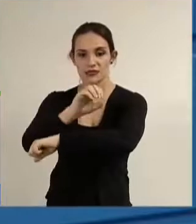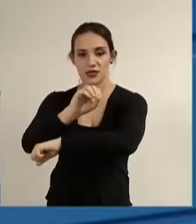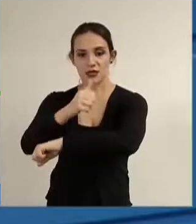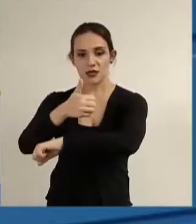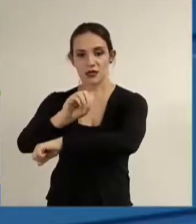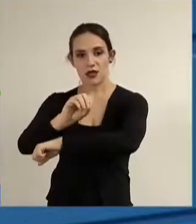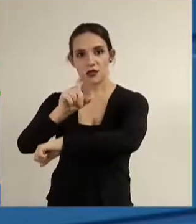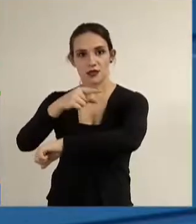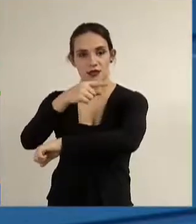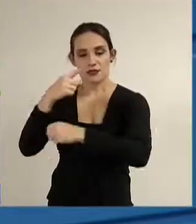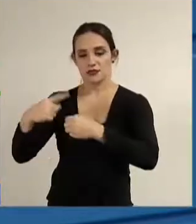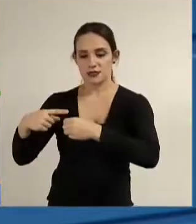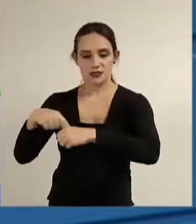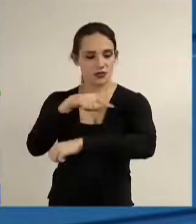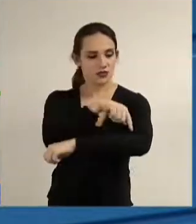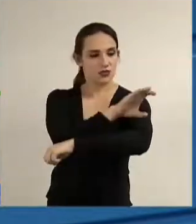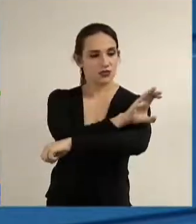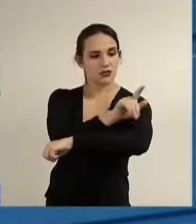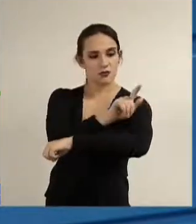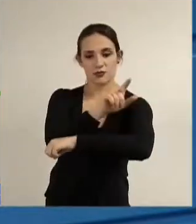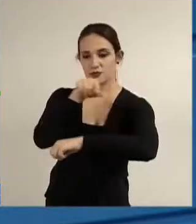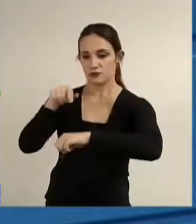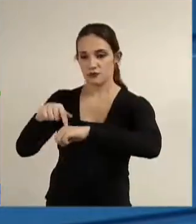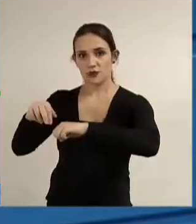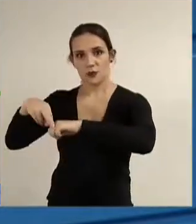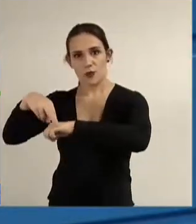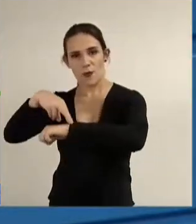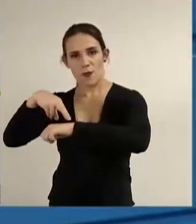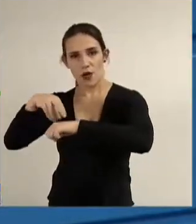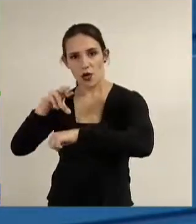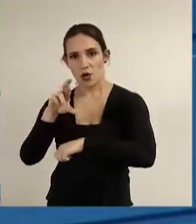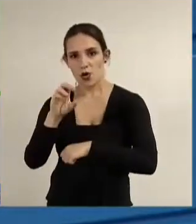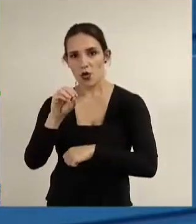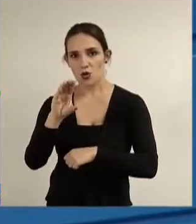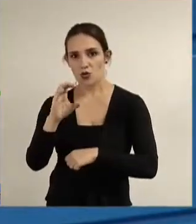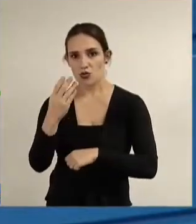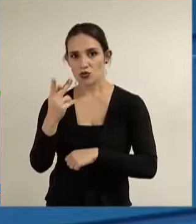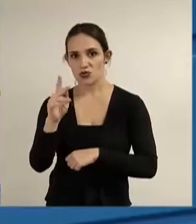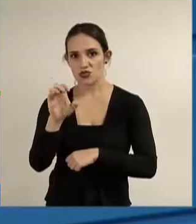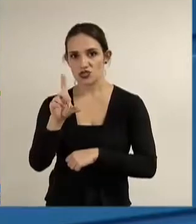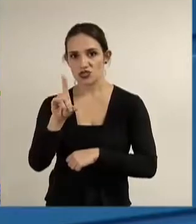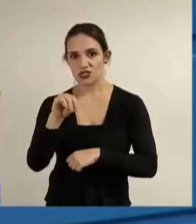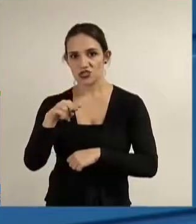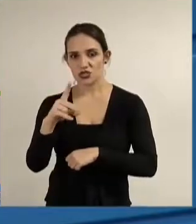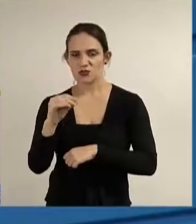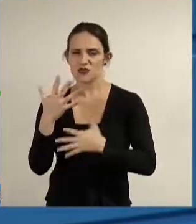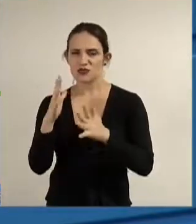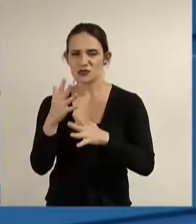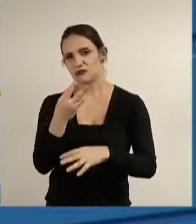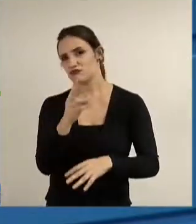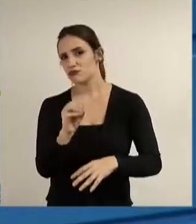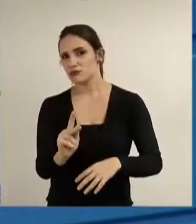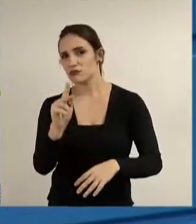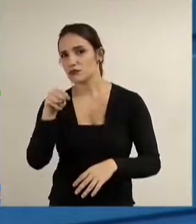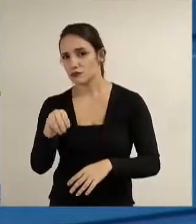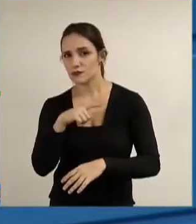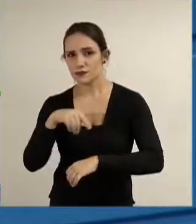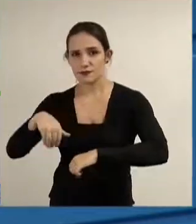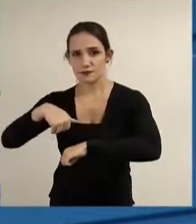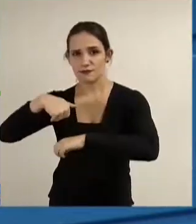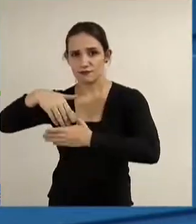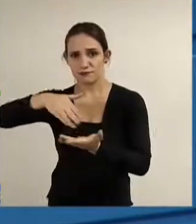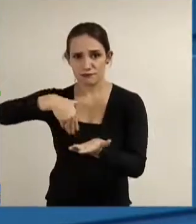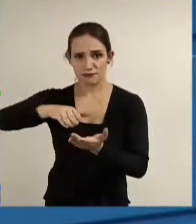que liga a cidade de Campo Grande ao distrito de Rochedinho, aproximadamente 30 quilômetros. Esse trecho,